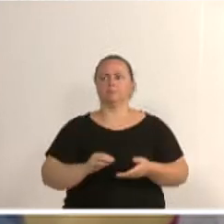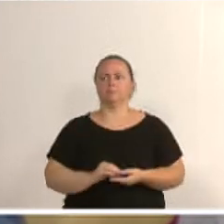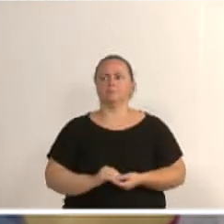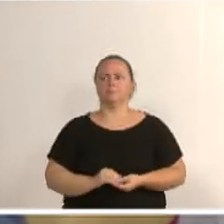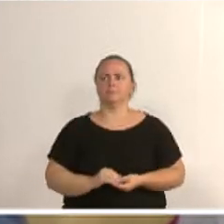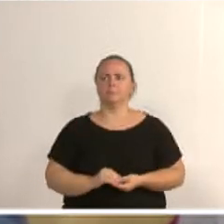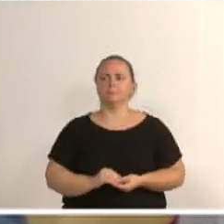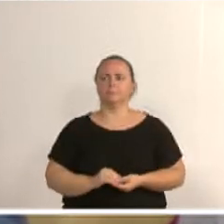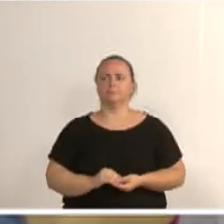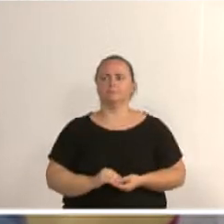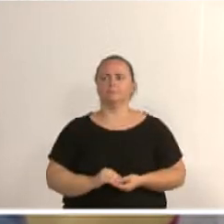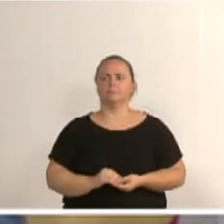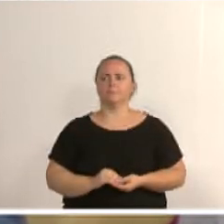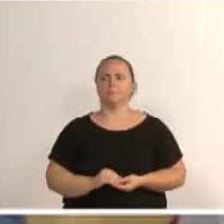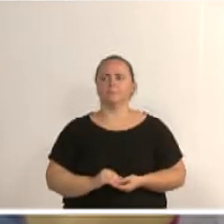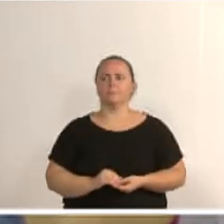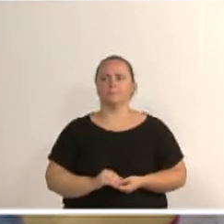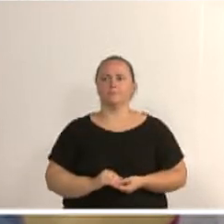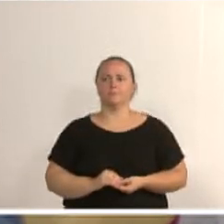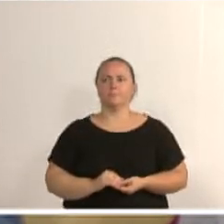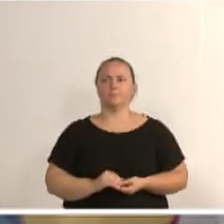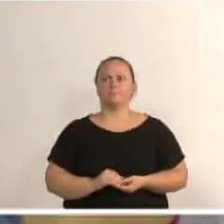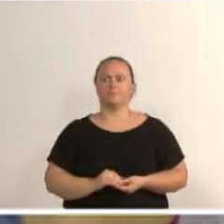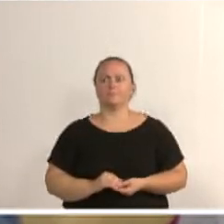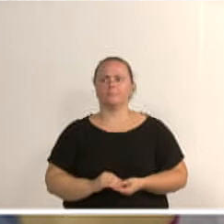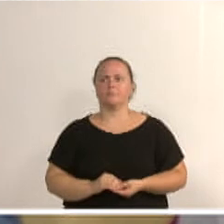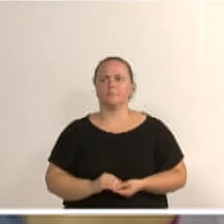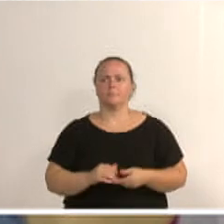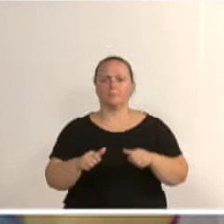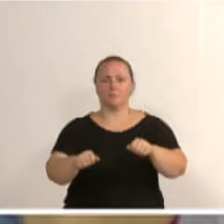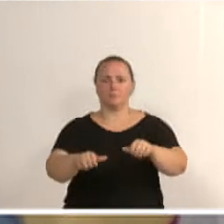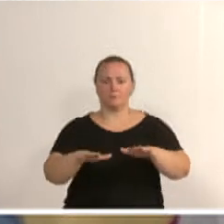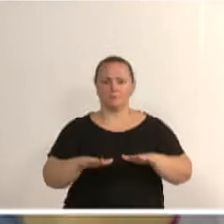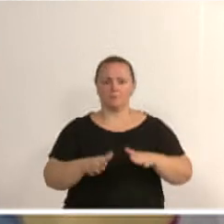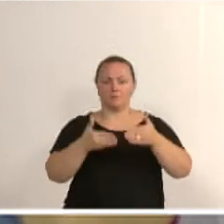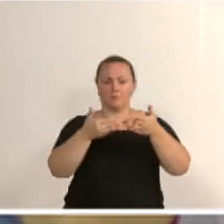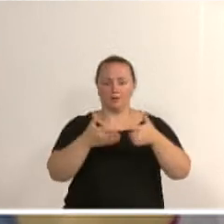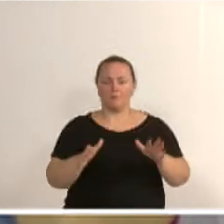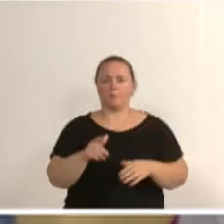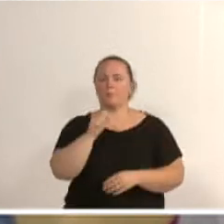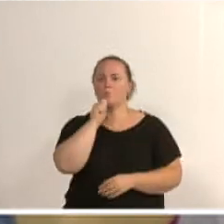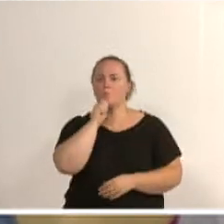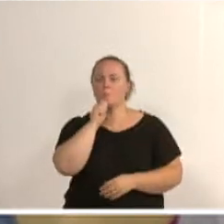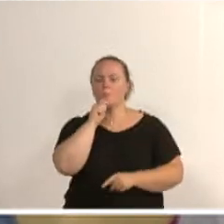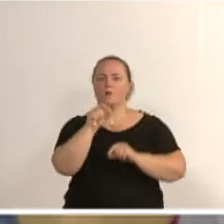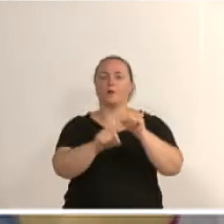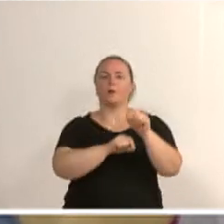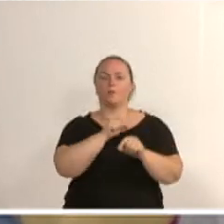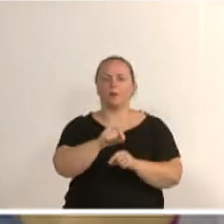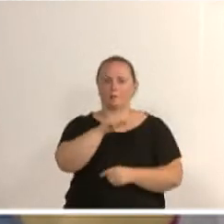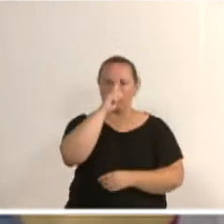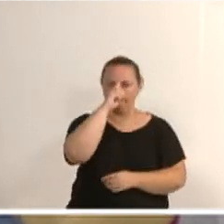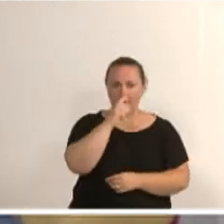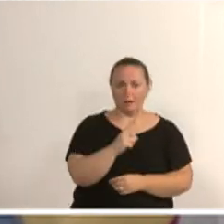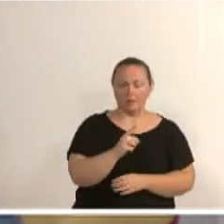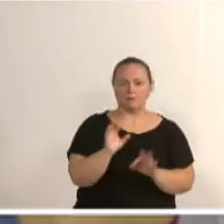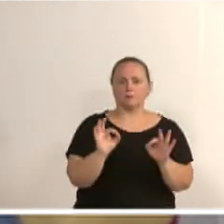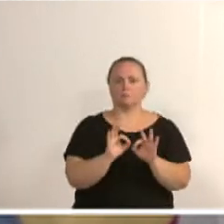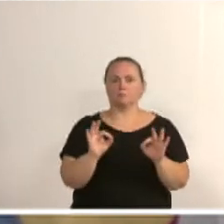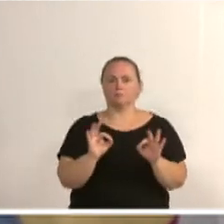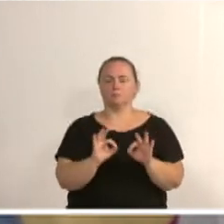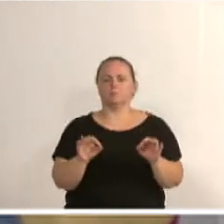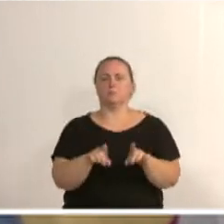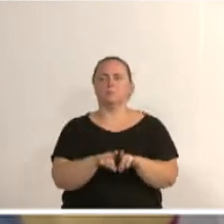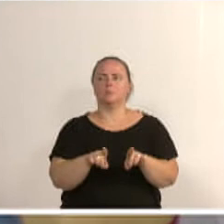A audiência pública que não é consultiva, não é deliberativa, simplesmente mal